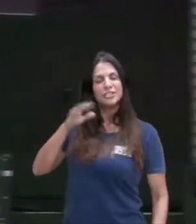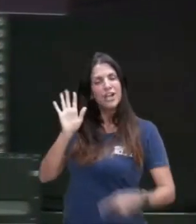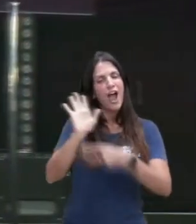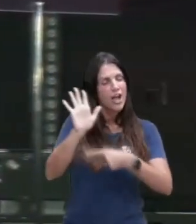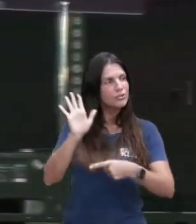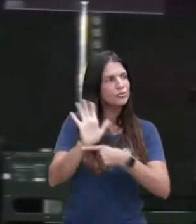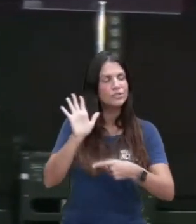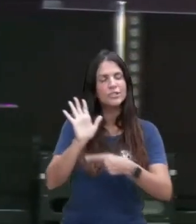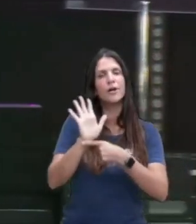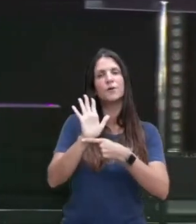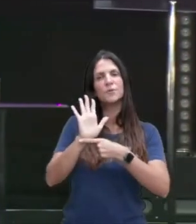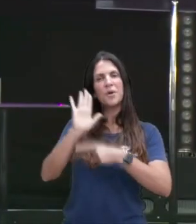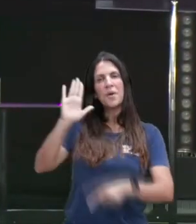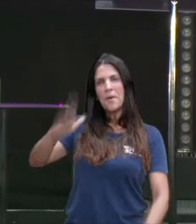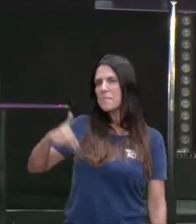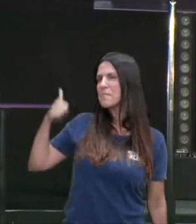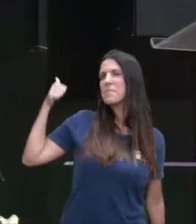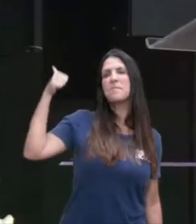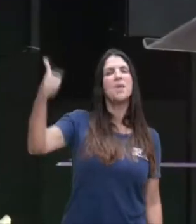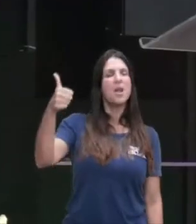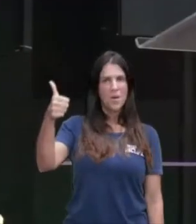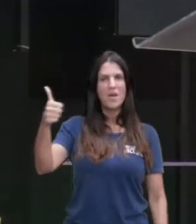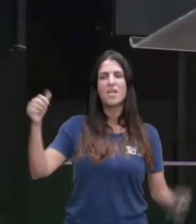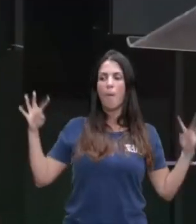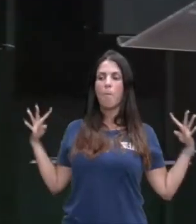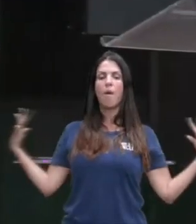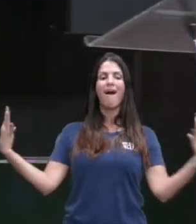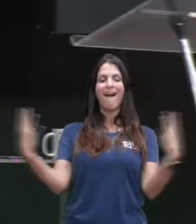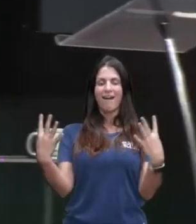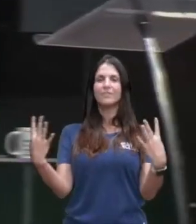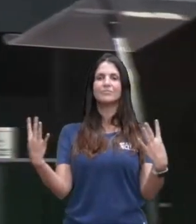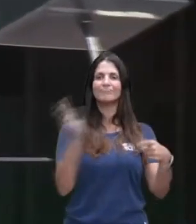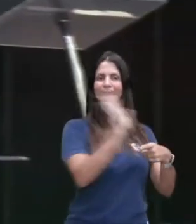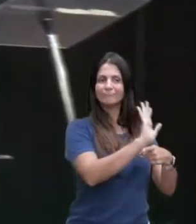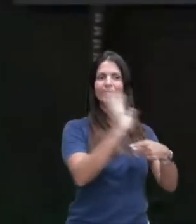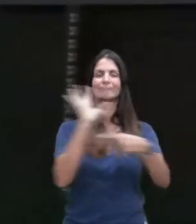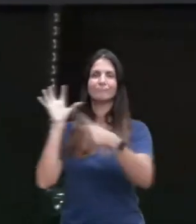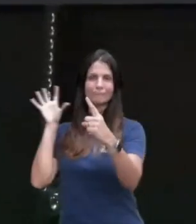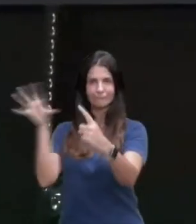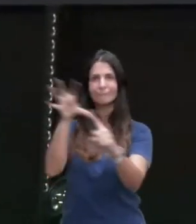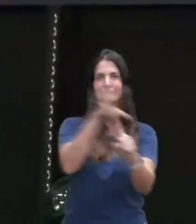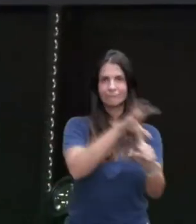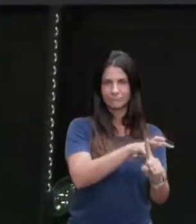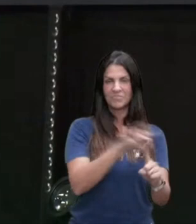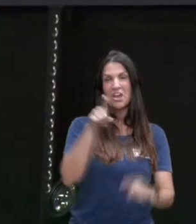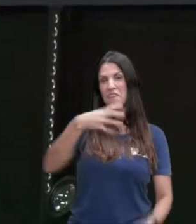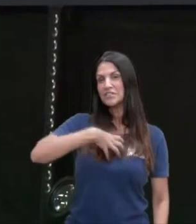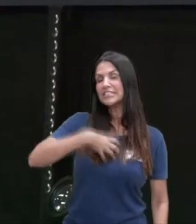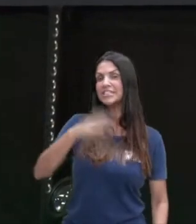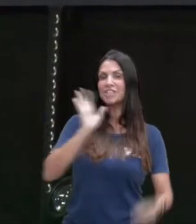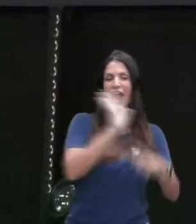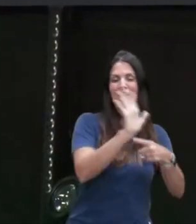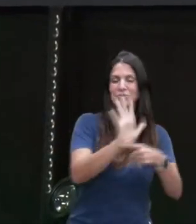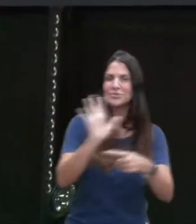contribuindo para melhoria daquilo que tá o seu redor você se sente contribuindo para o bem-estar de pessoas